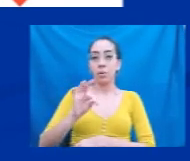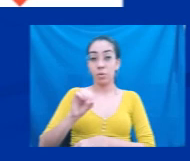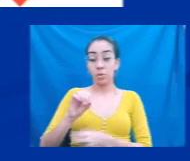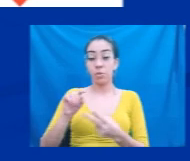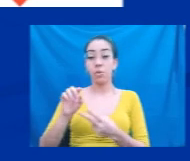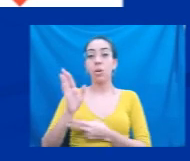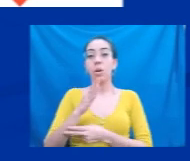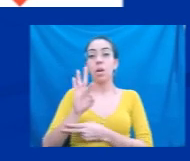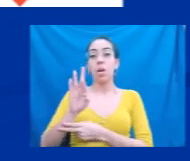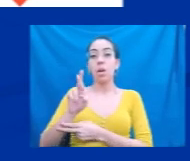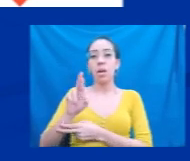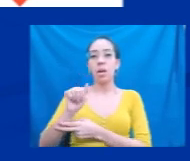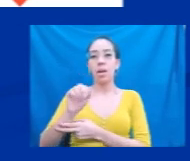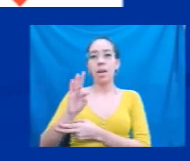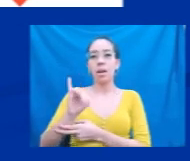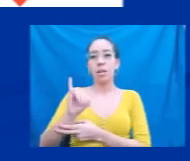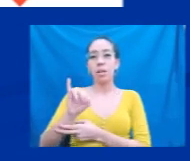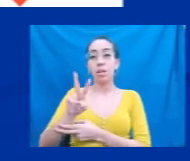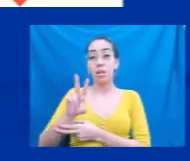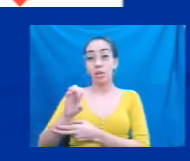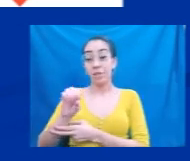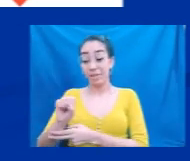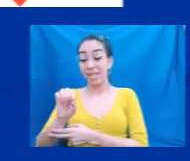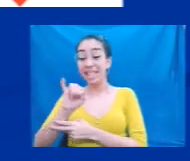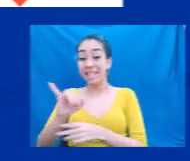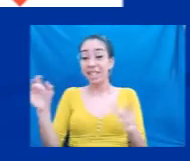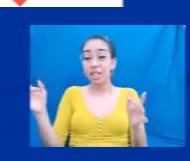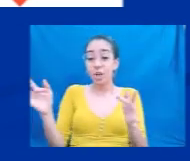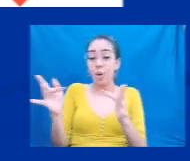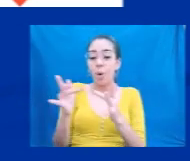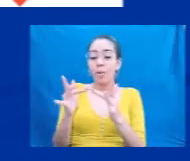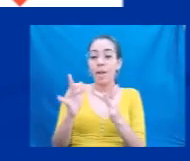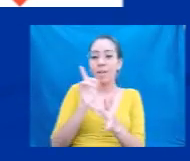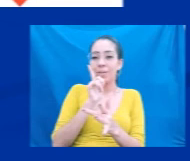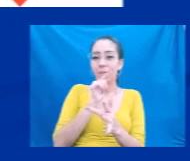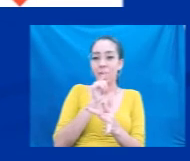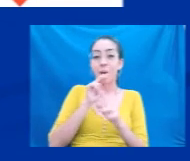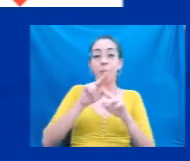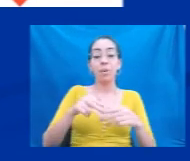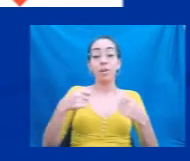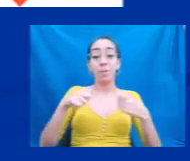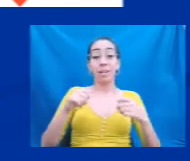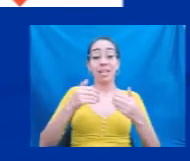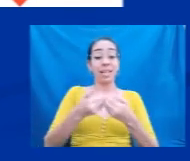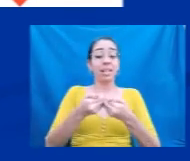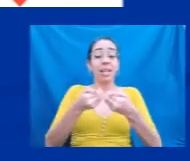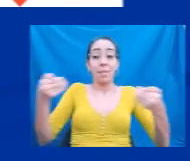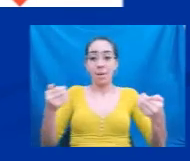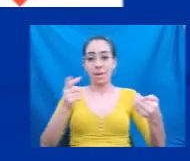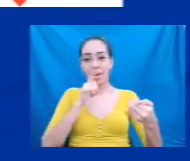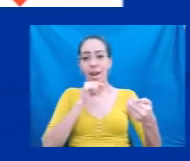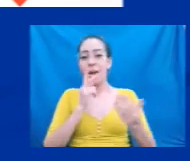fresco e que tem que ter um cuidado muito especial na hora de descartá-los. Então, exemplos de compostos que reagem perigosamente com a